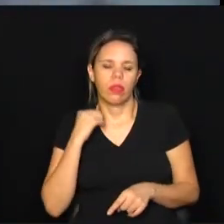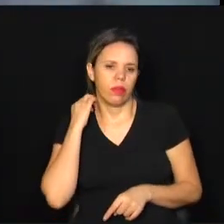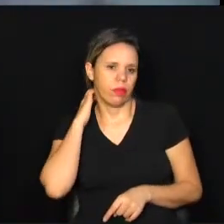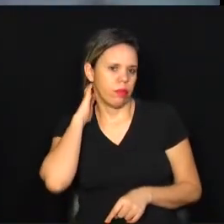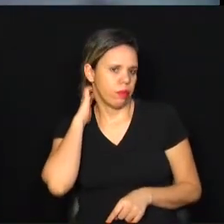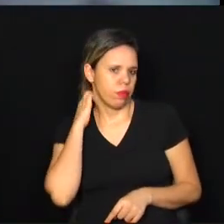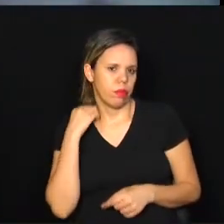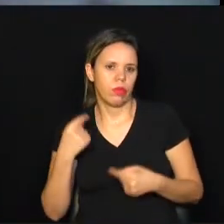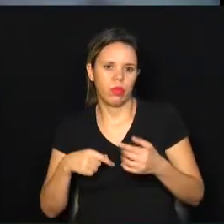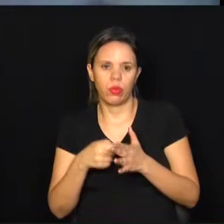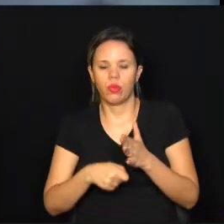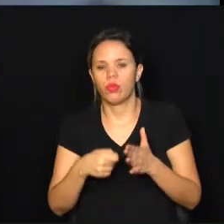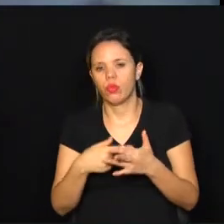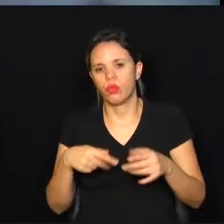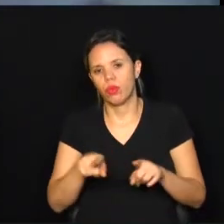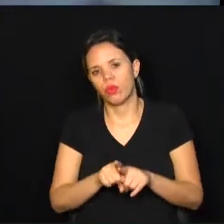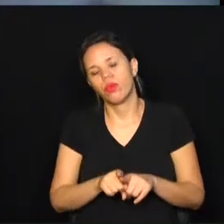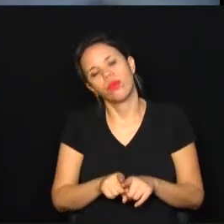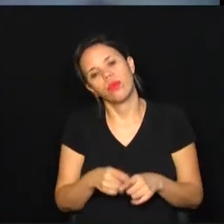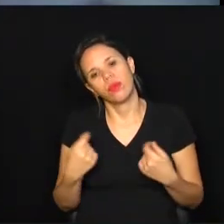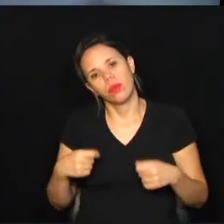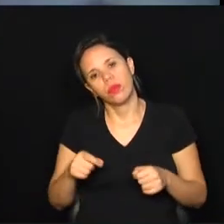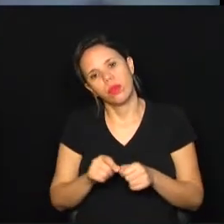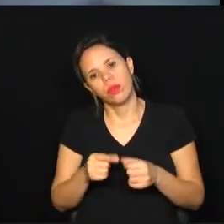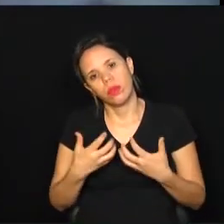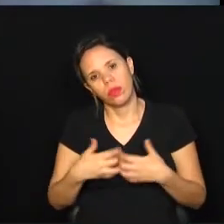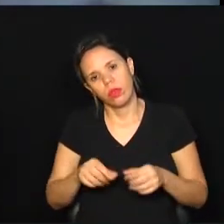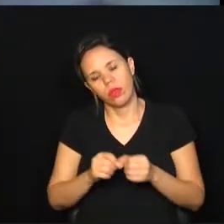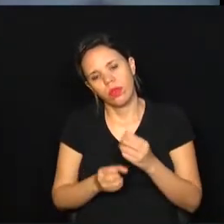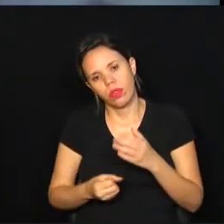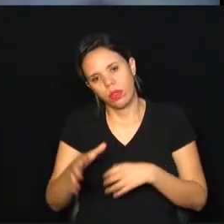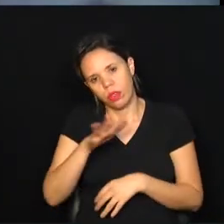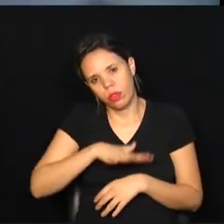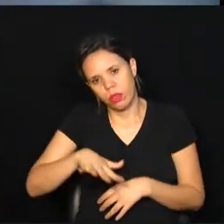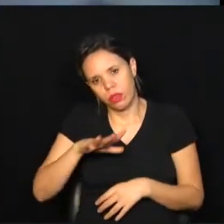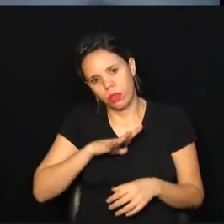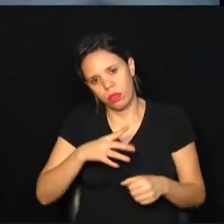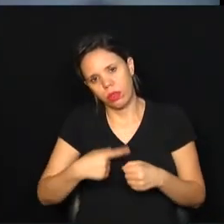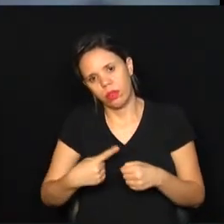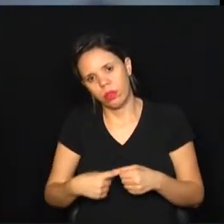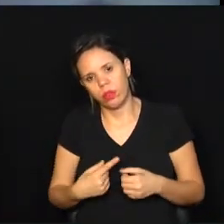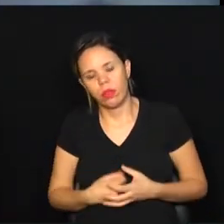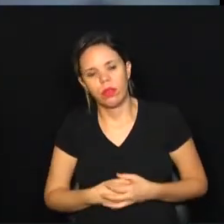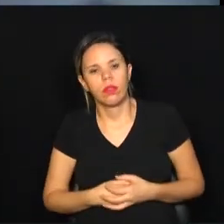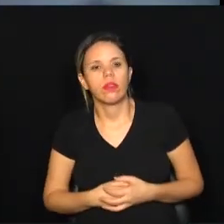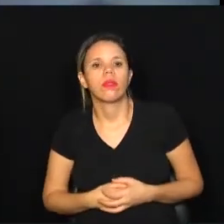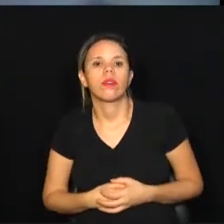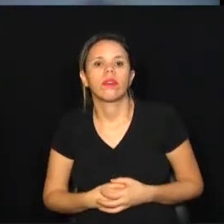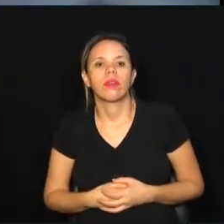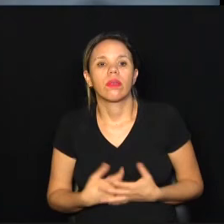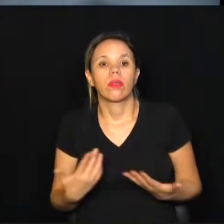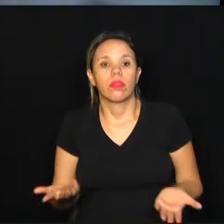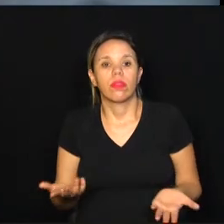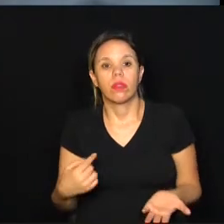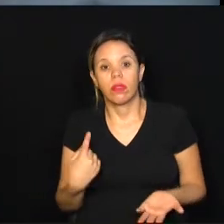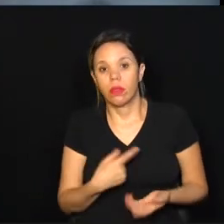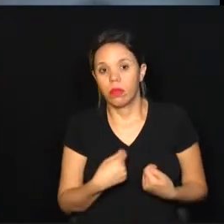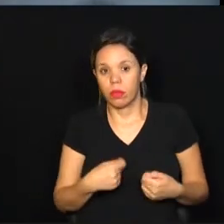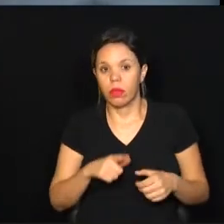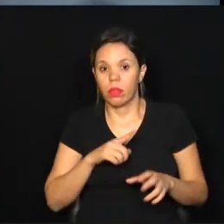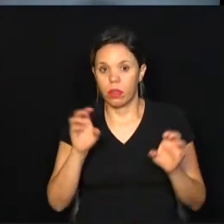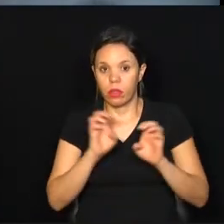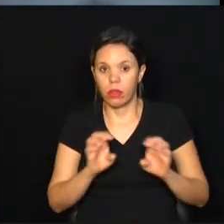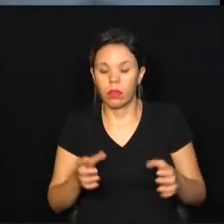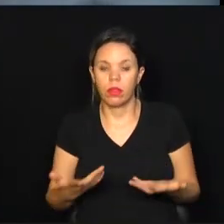uma política de resíduos sólidos que precisa ser feito geral para o nosso município, né? Então, assim, a gente precisa ter uma